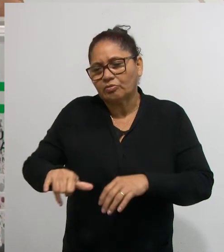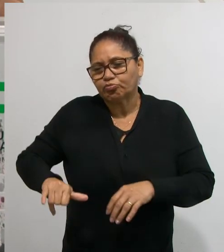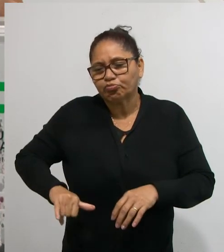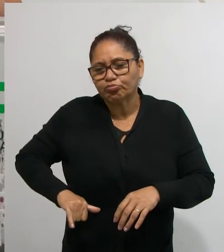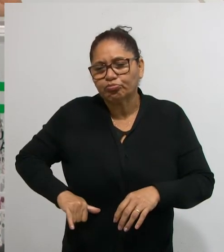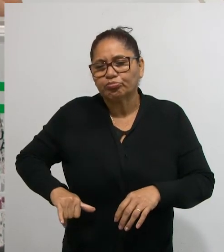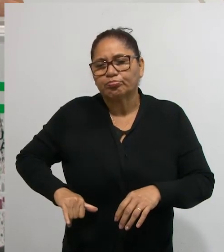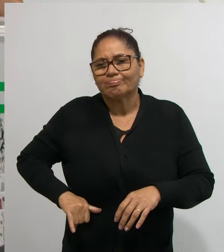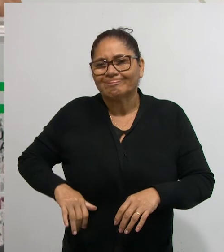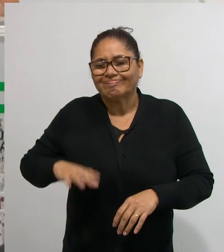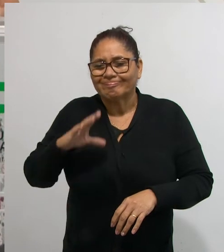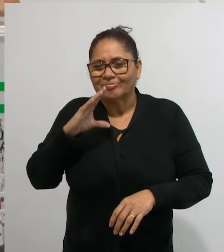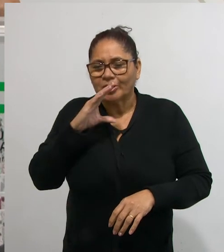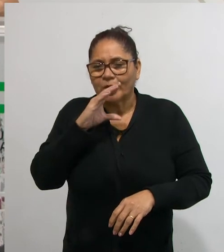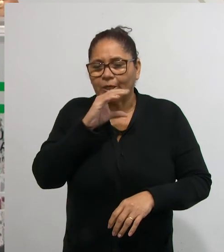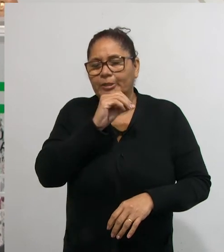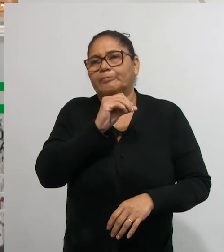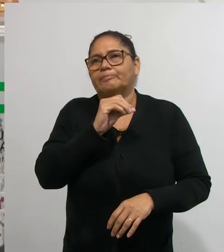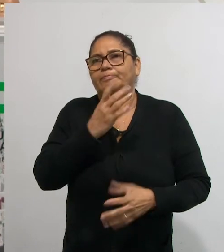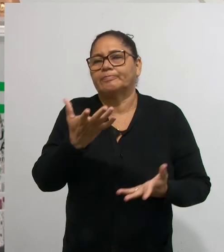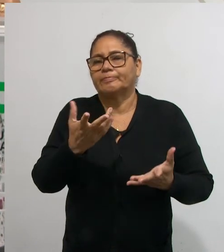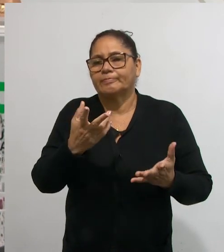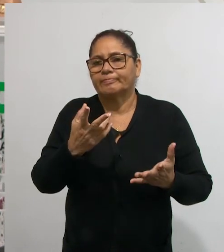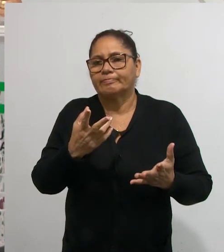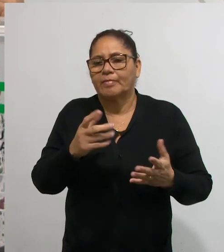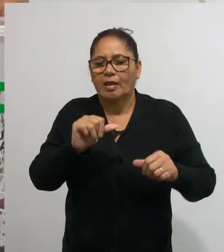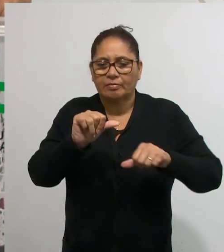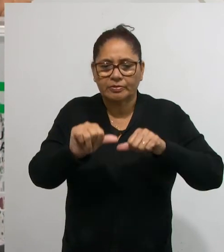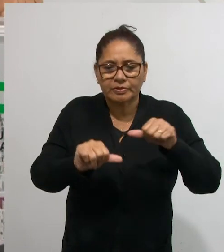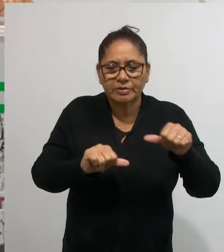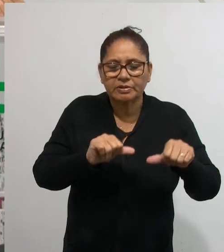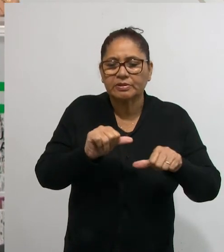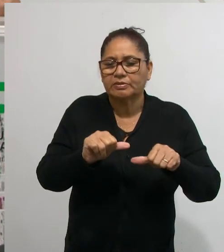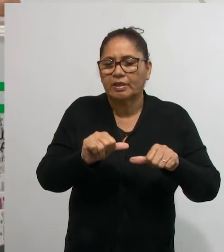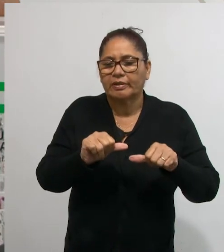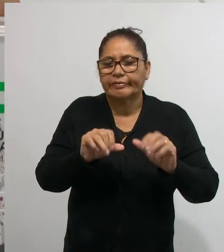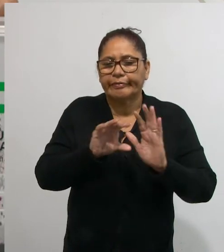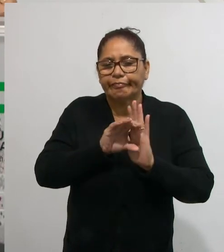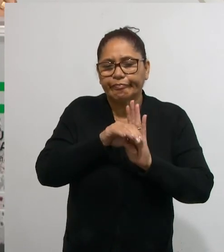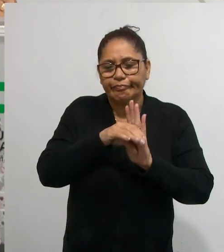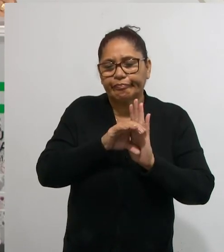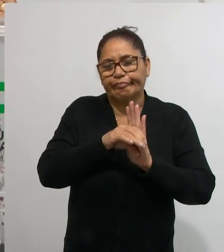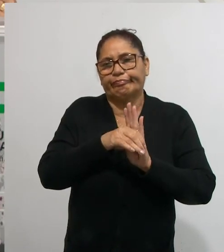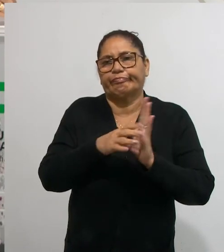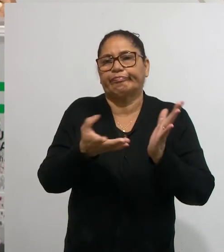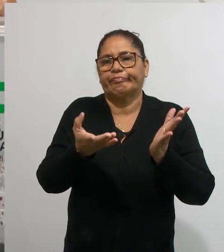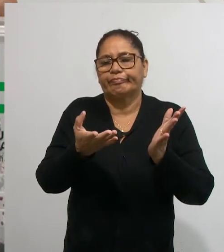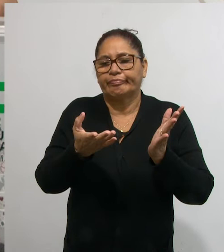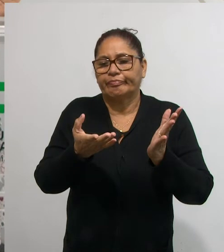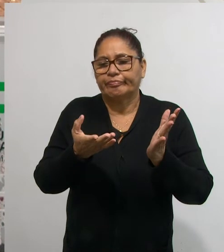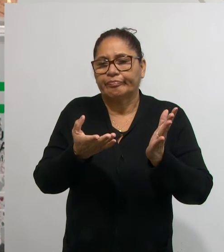a sofrer rápidas e significativas mudanças no seu campo conceitual,